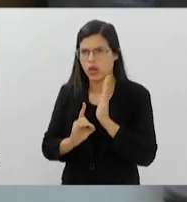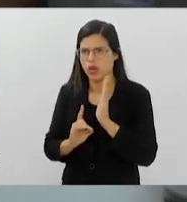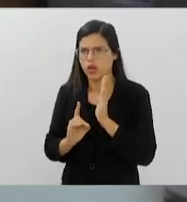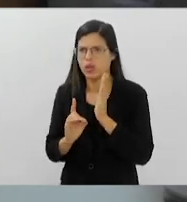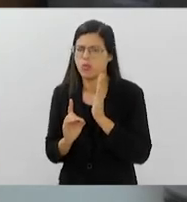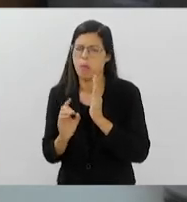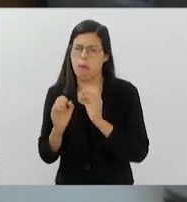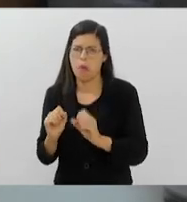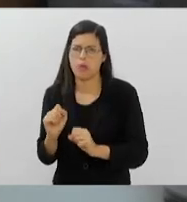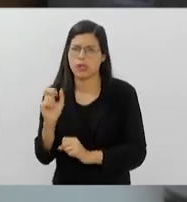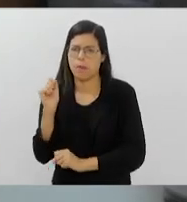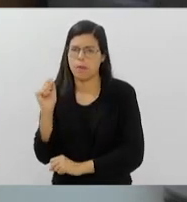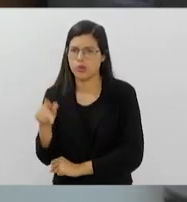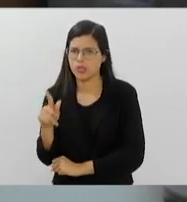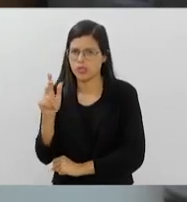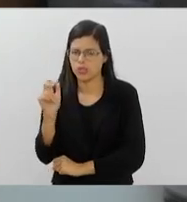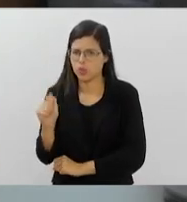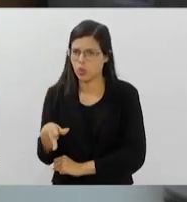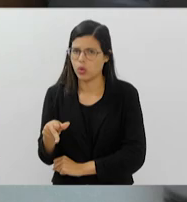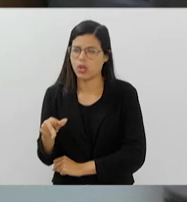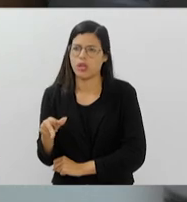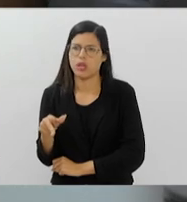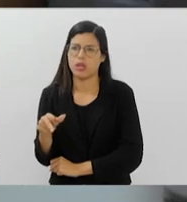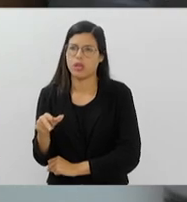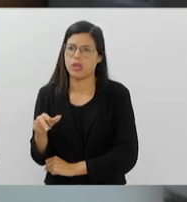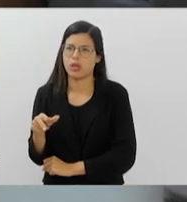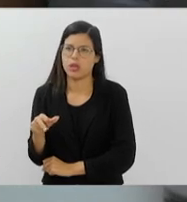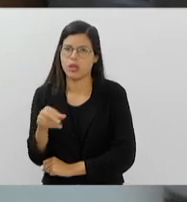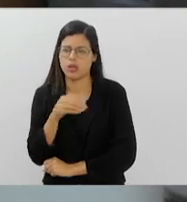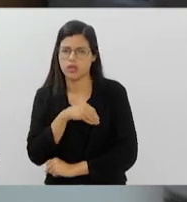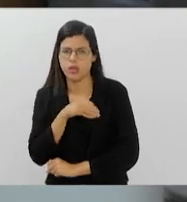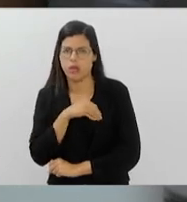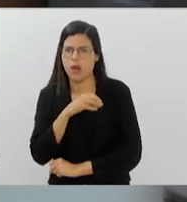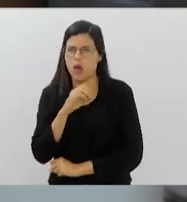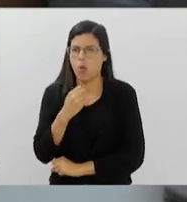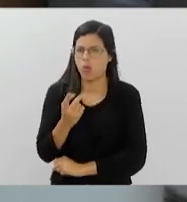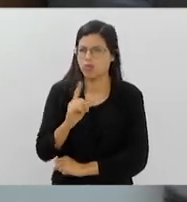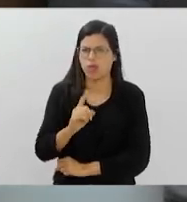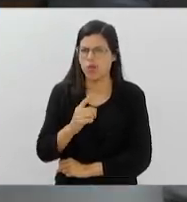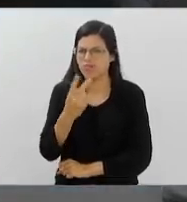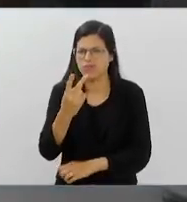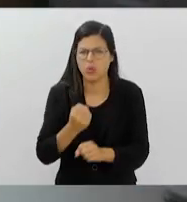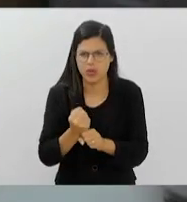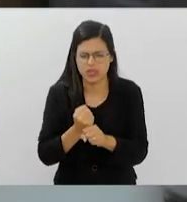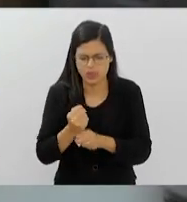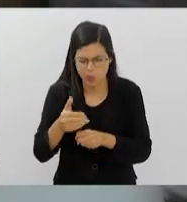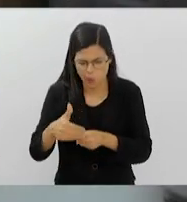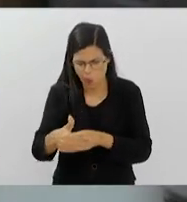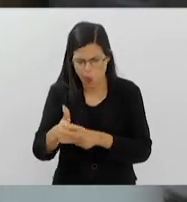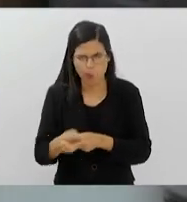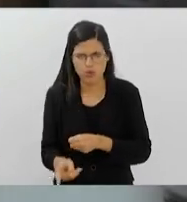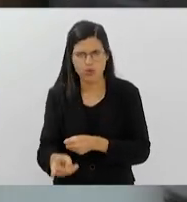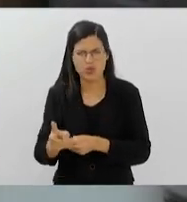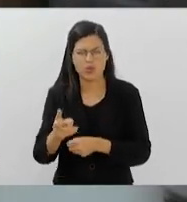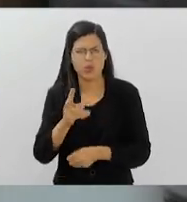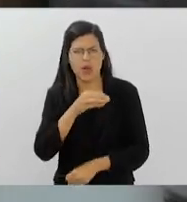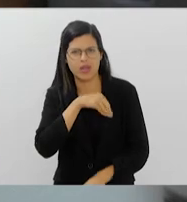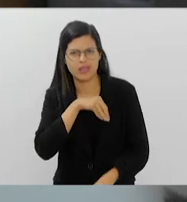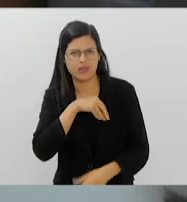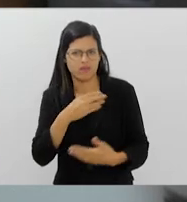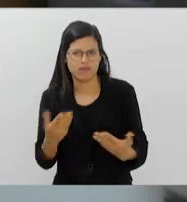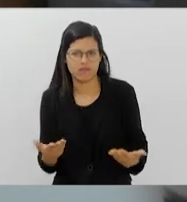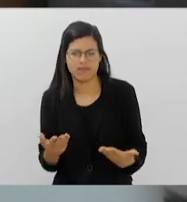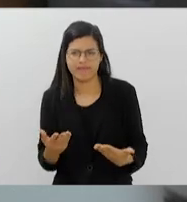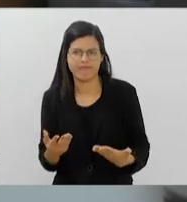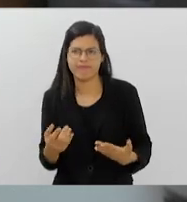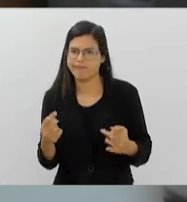aposentadoria ou não leva. Agora, levar por 2 anos não faz o menor sentido. Então, o meu voto aqui é pela inconstitucionalidade